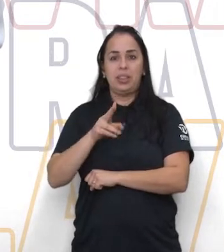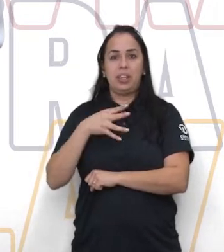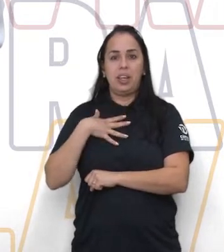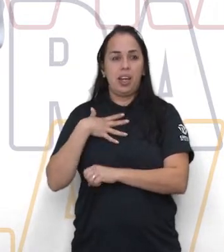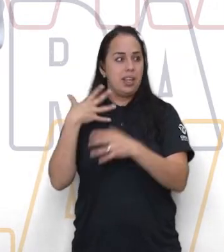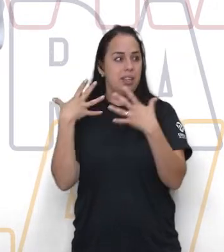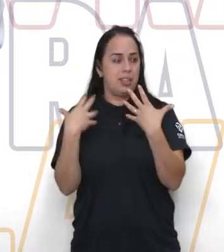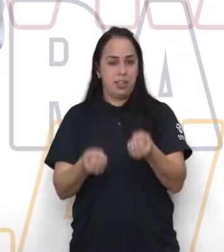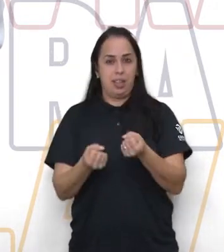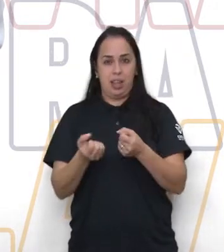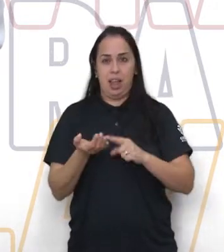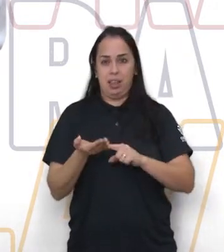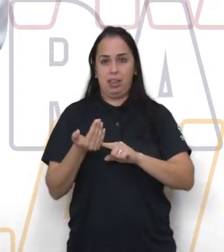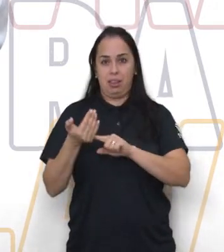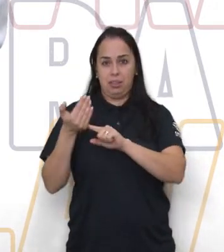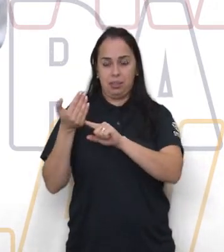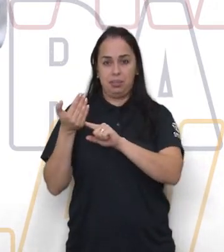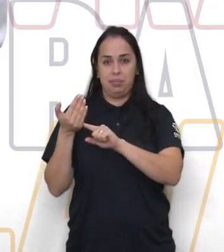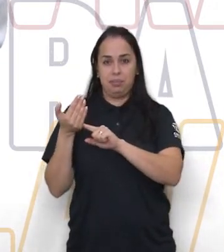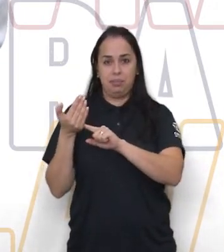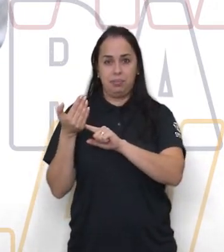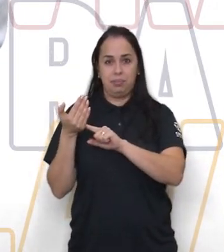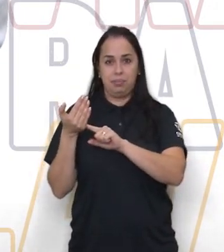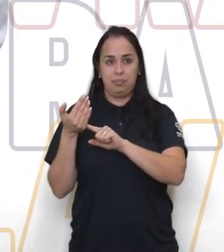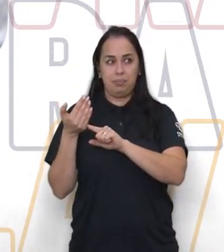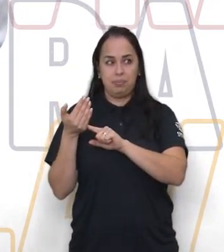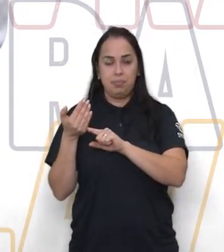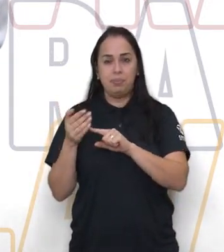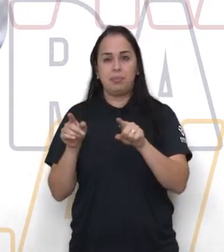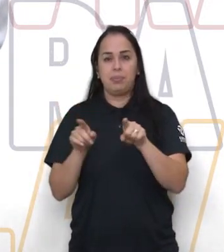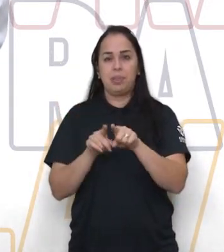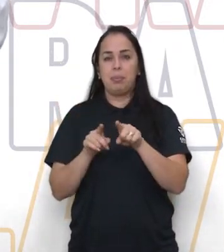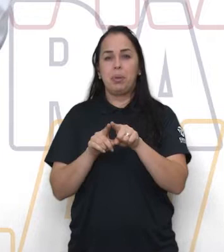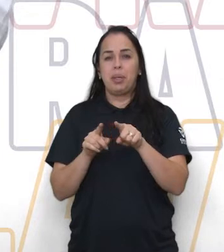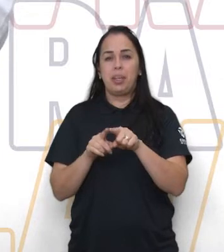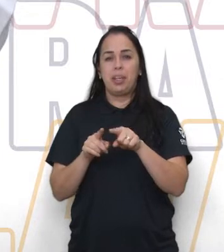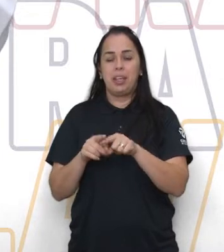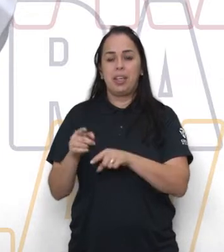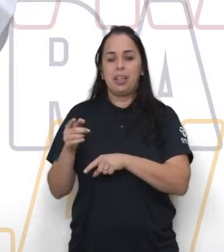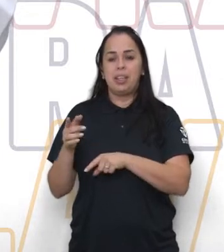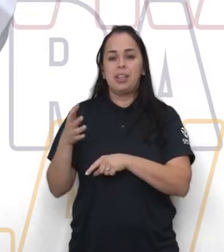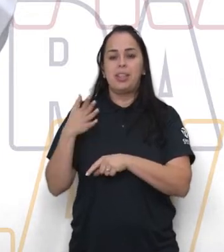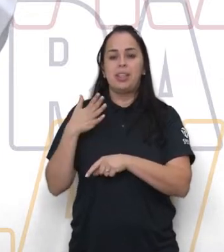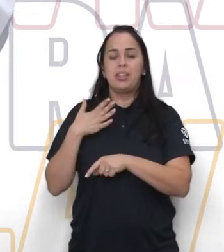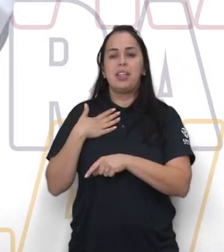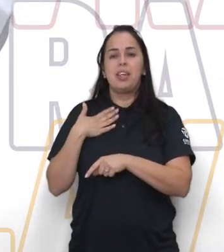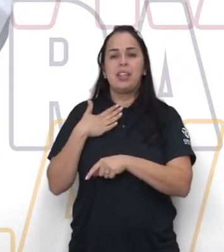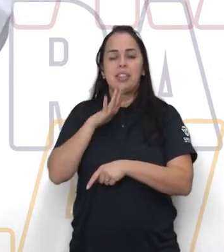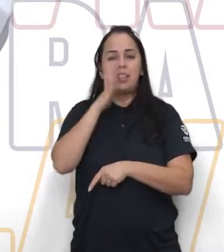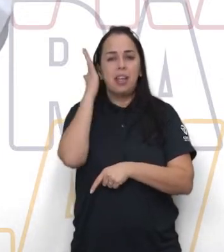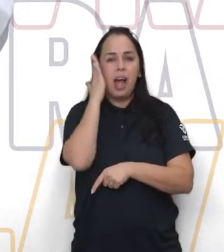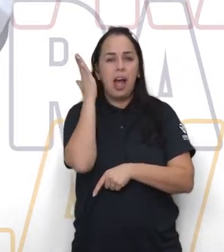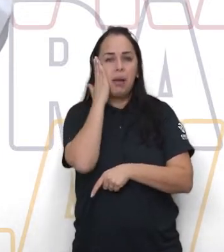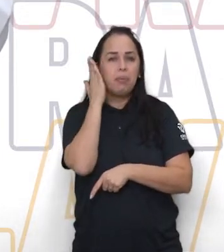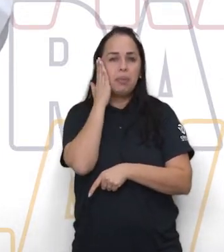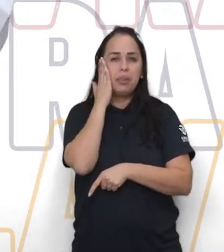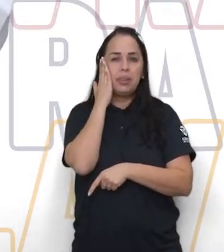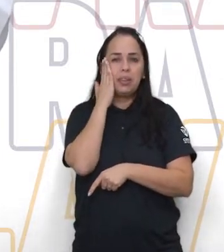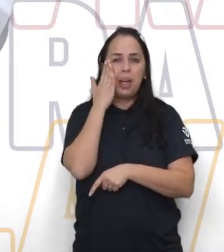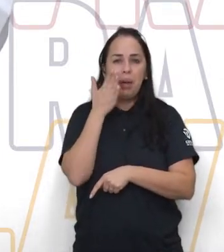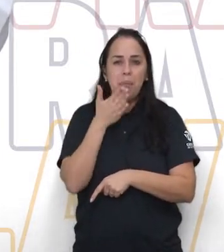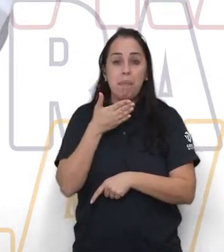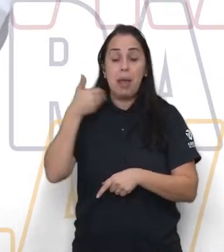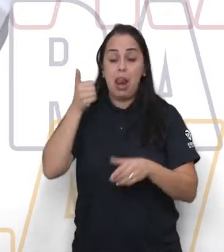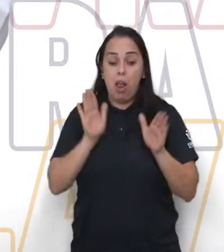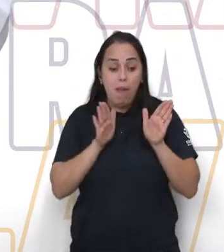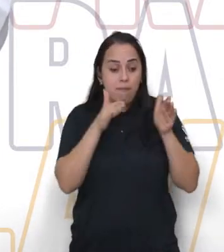apropriou muito bem dessas tecnologias até por causa das questões de perigo das questões de condições né que são